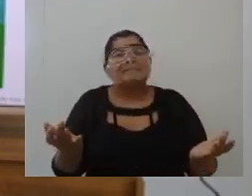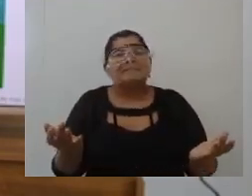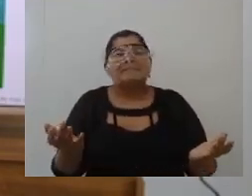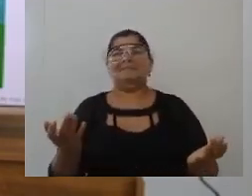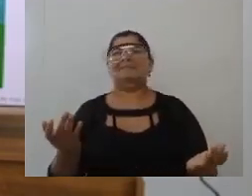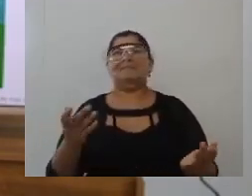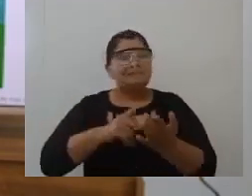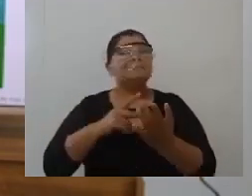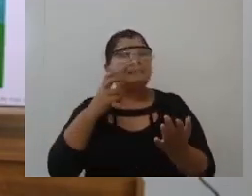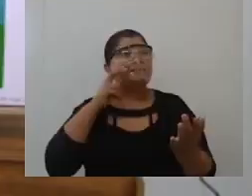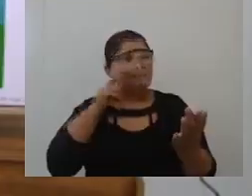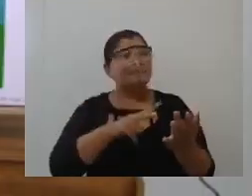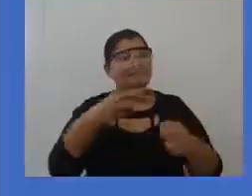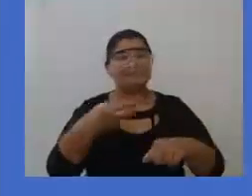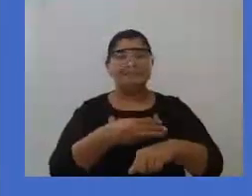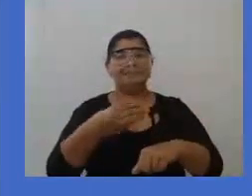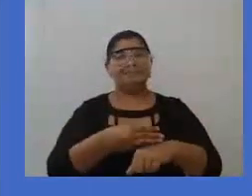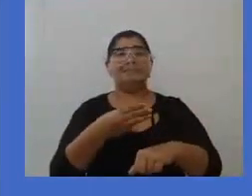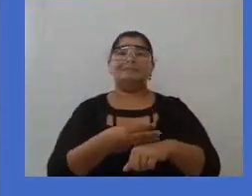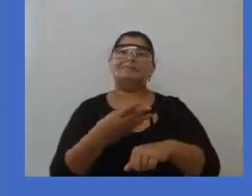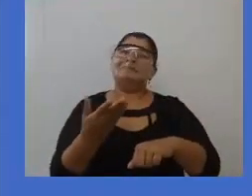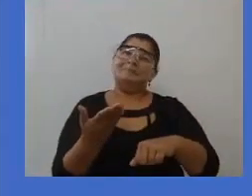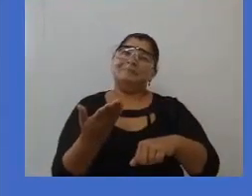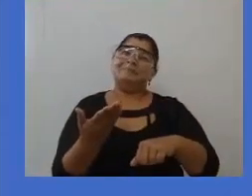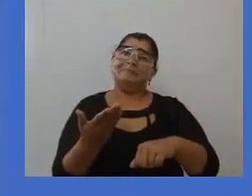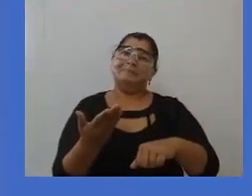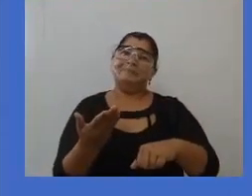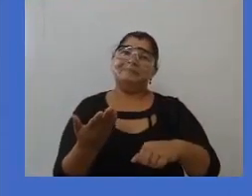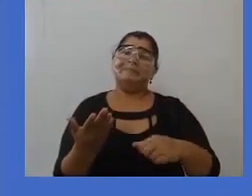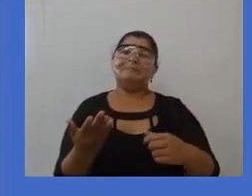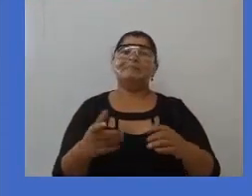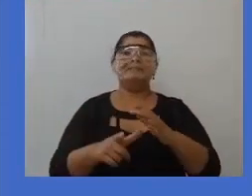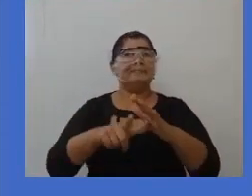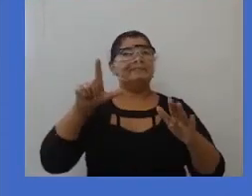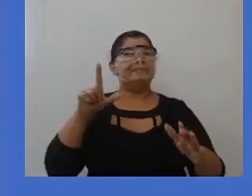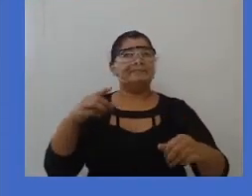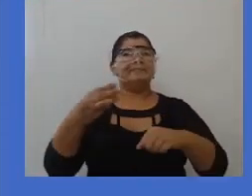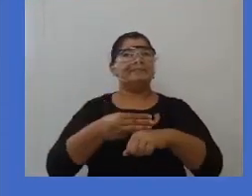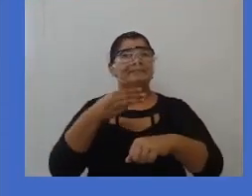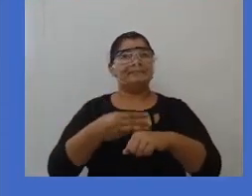verdade. Eu vi no WhatsApp. Antes de existir o WhatsApp,